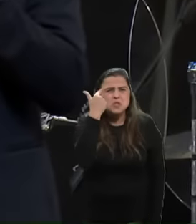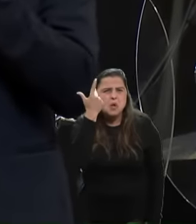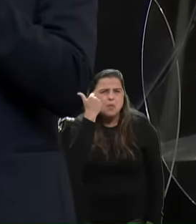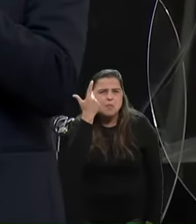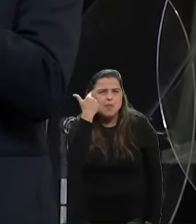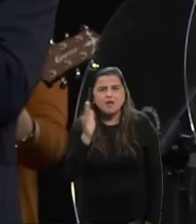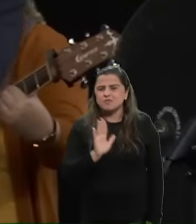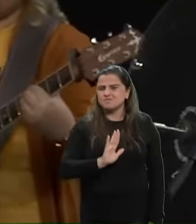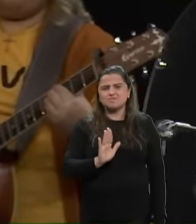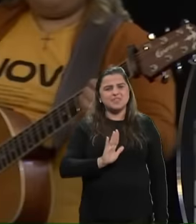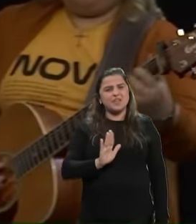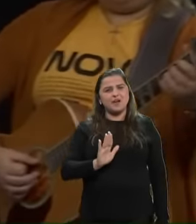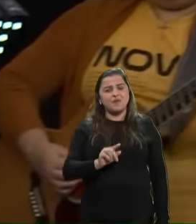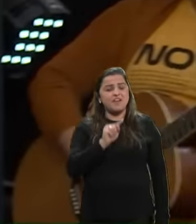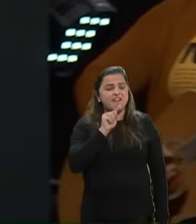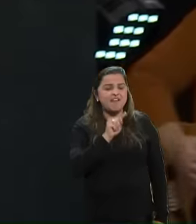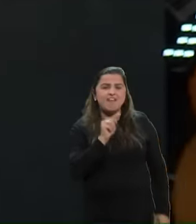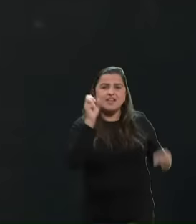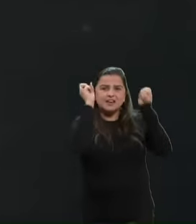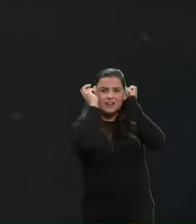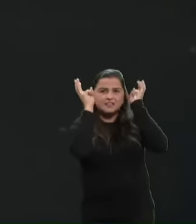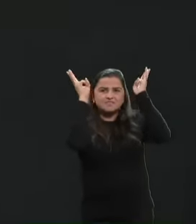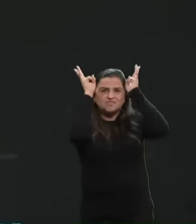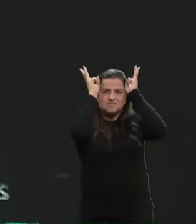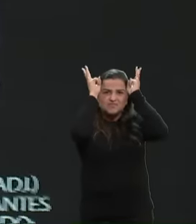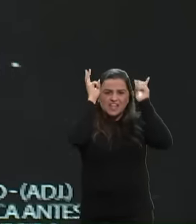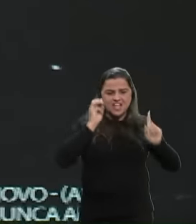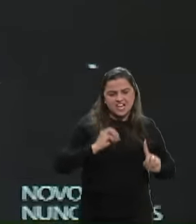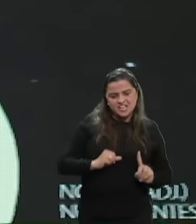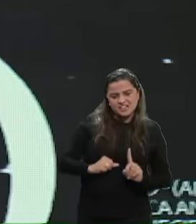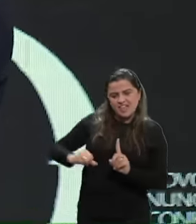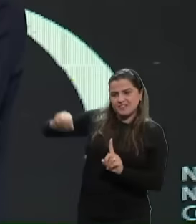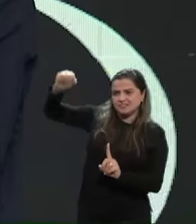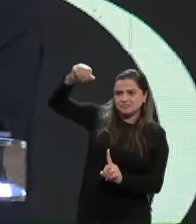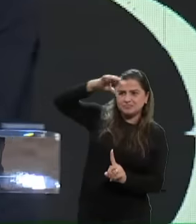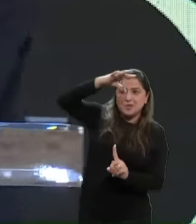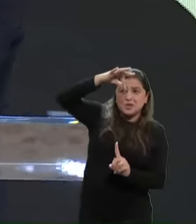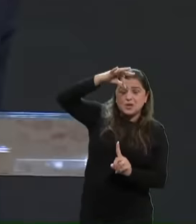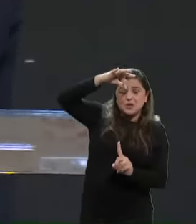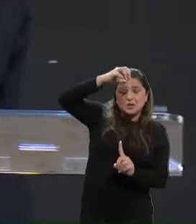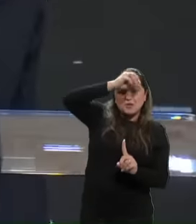Moisés era um homem que caminhava debaixo da presença de Deus.